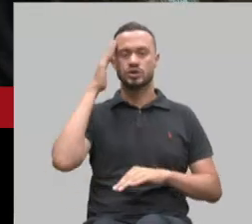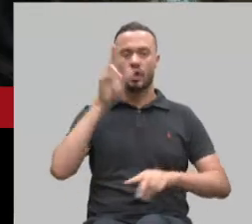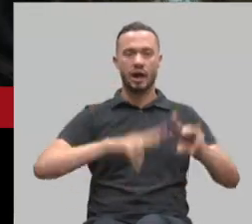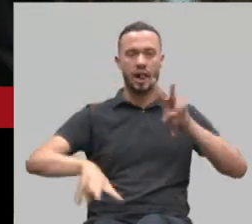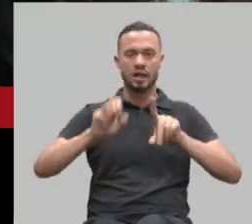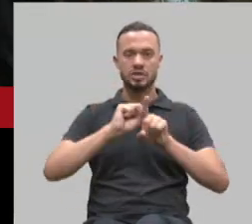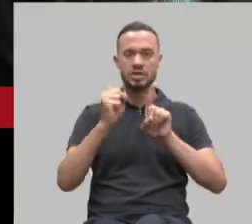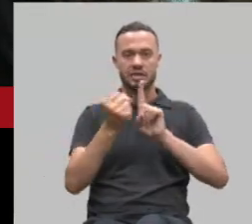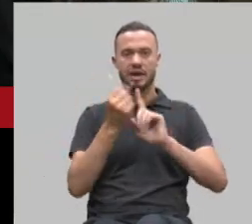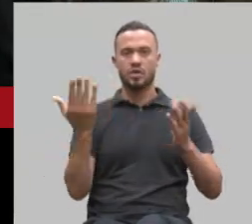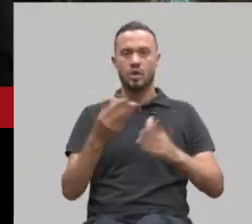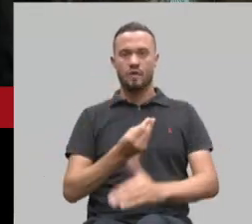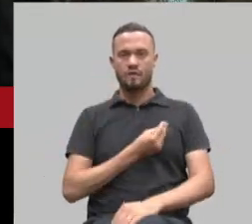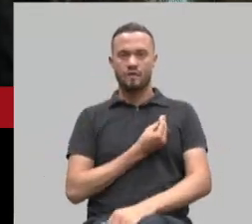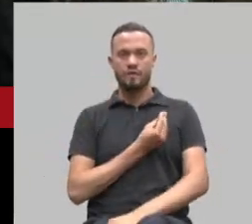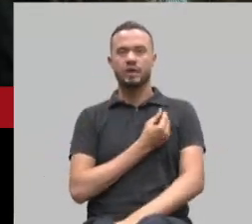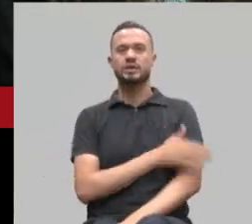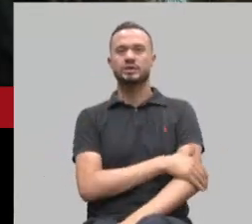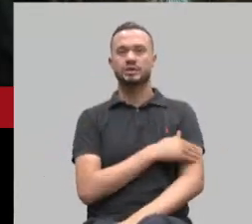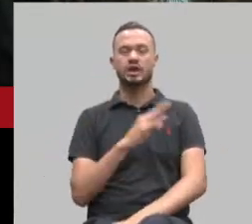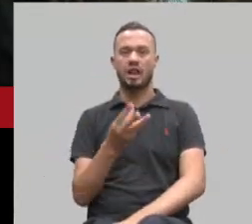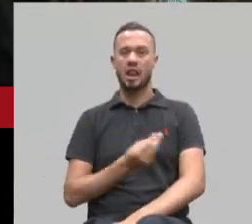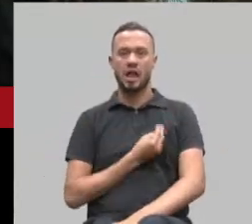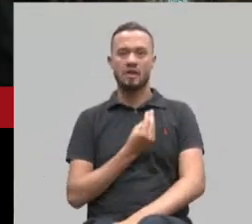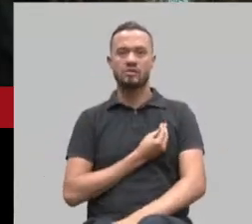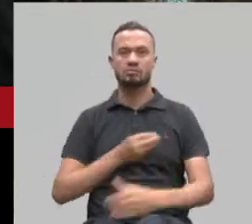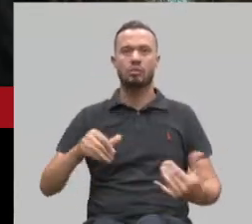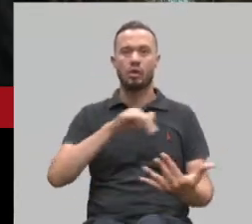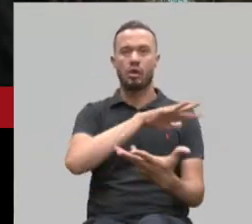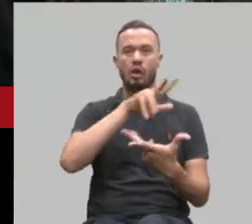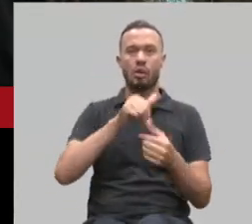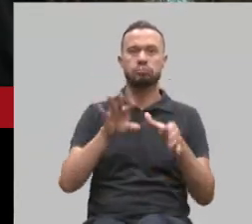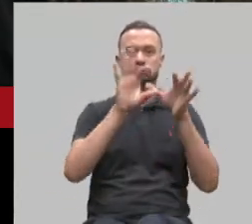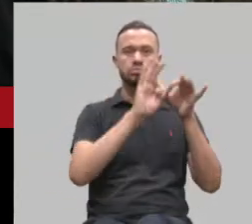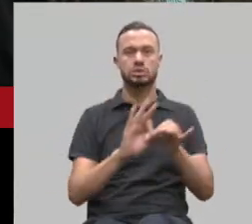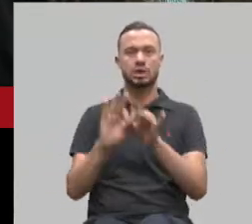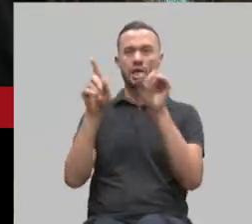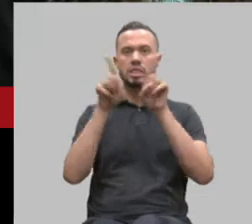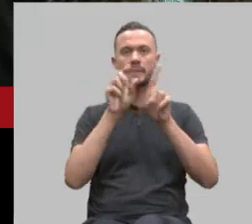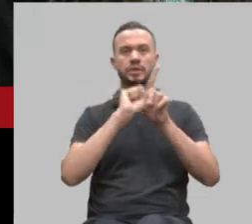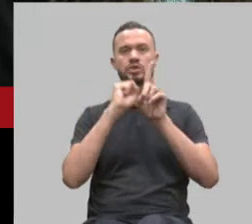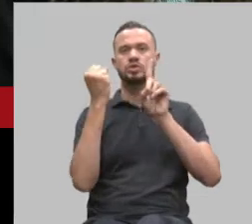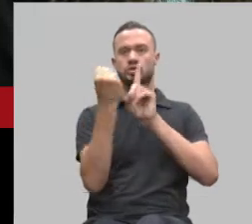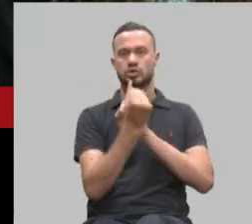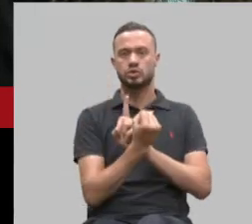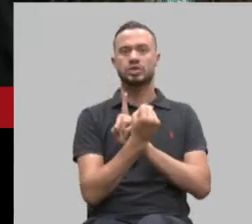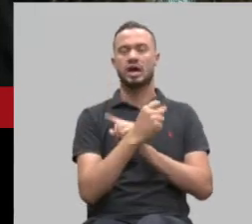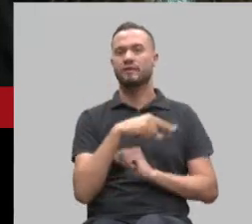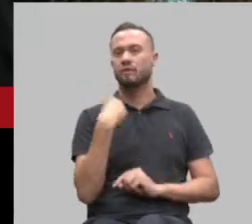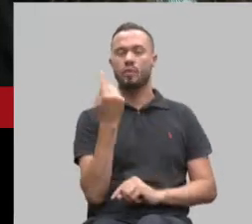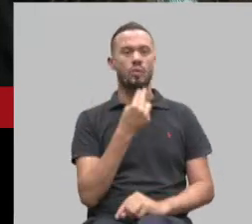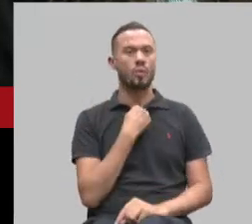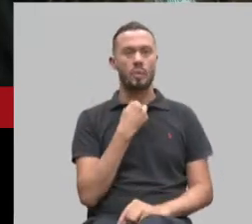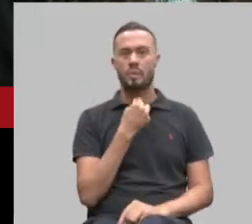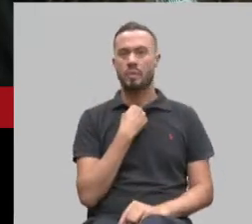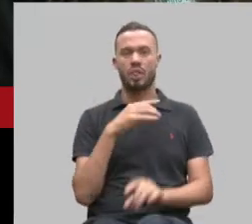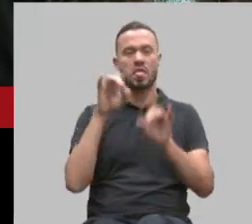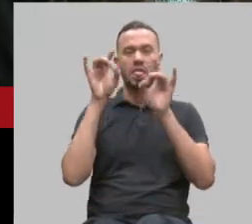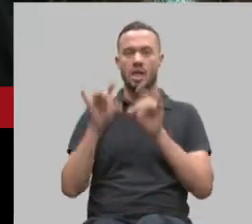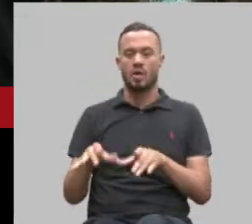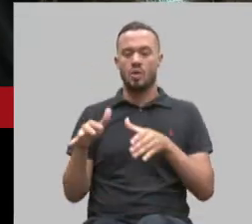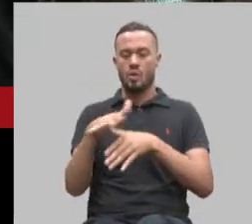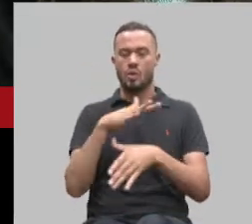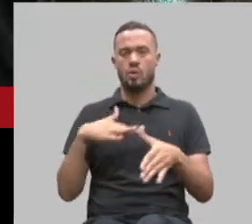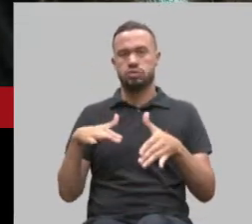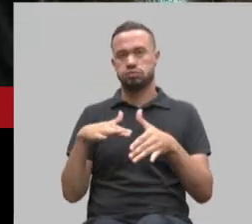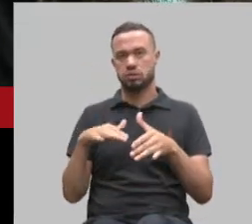dia nós vivemos uma sociedade globalizada integrada e sociável nós não podemos deixar com que o ambiente que nos forma para